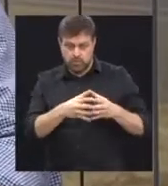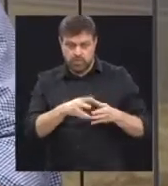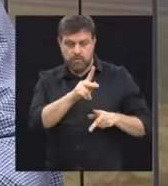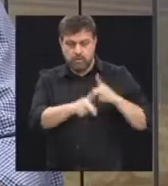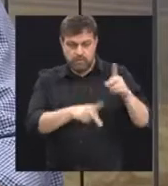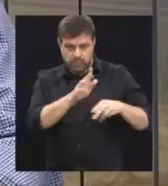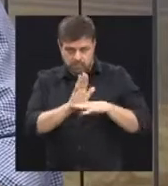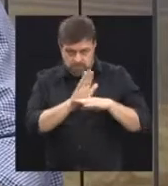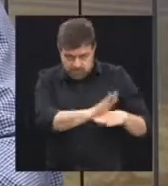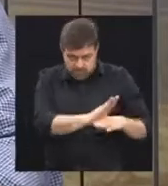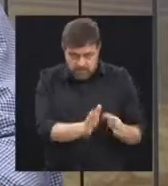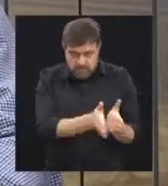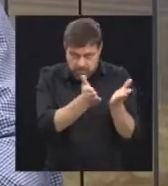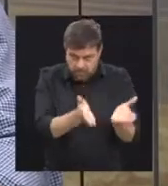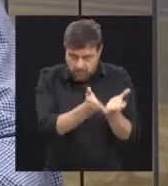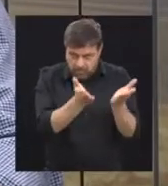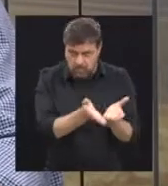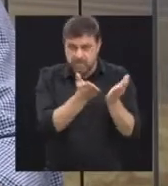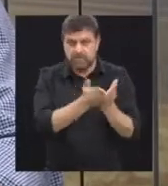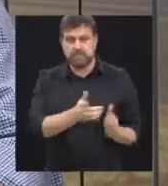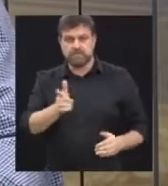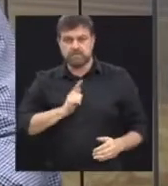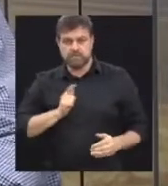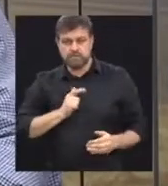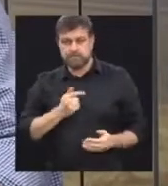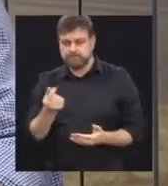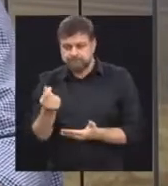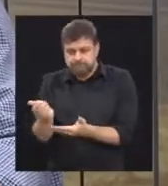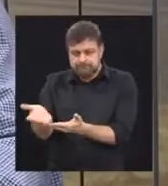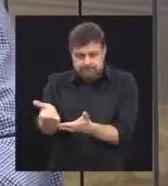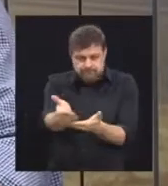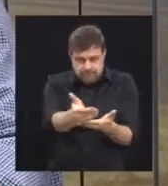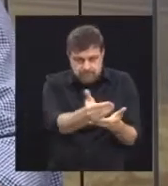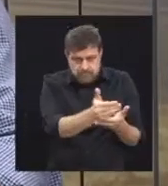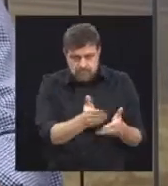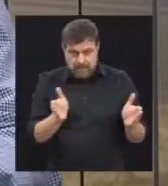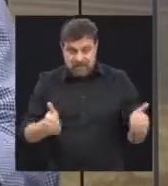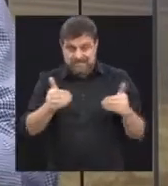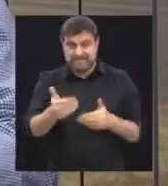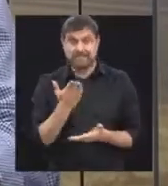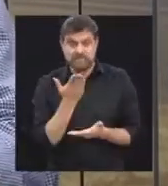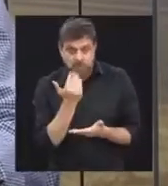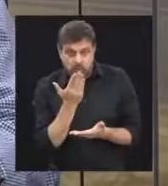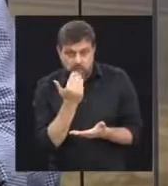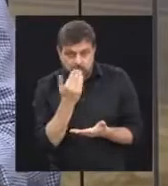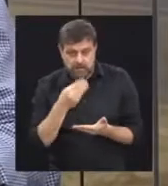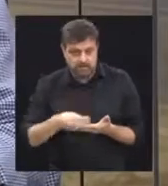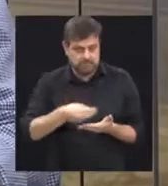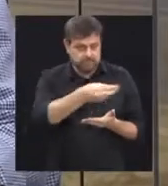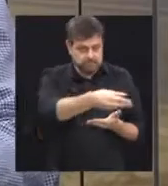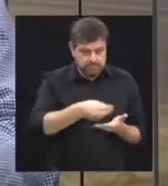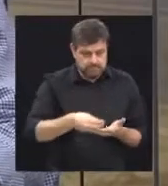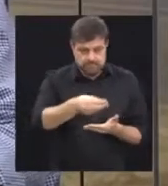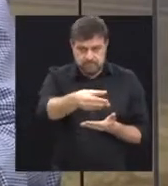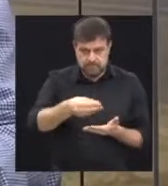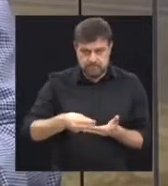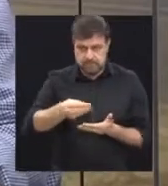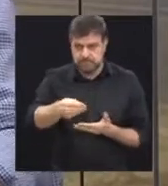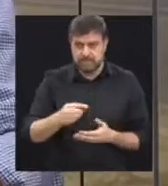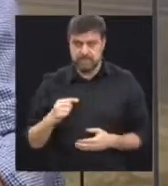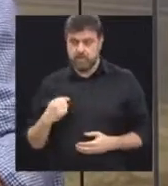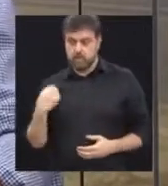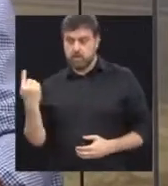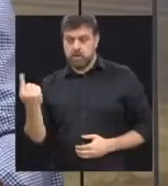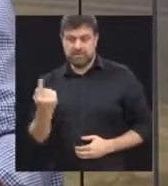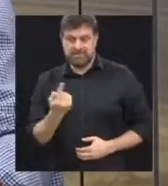visitando famílias carentes, arrecadando cestas básicas. E uma coisa muito, muito pontual, não estruturada,